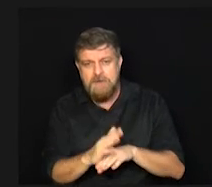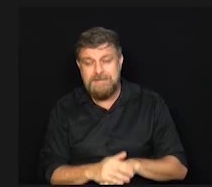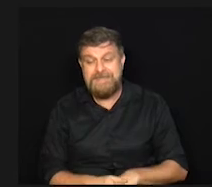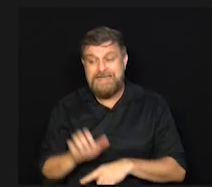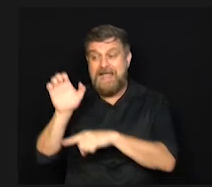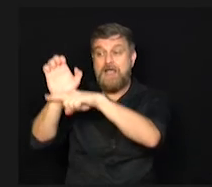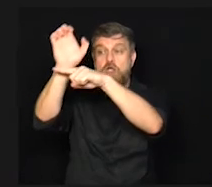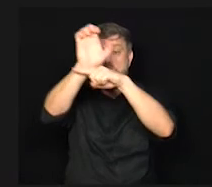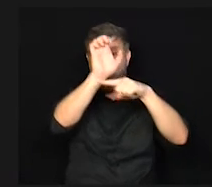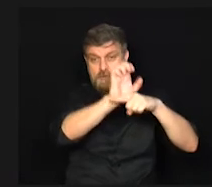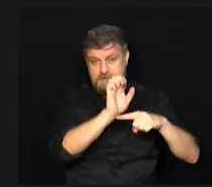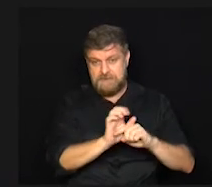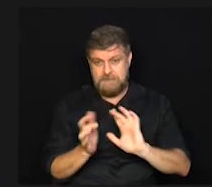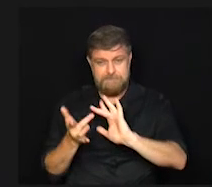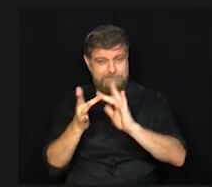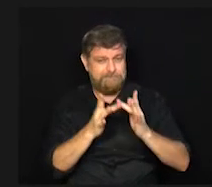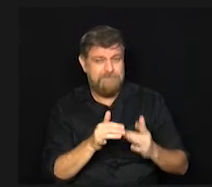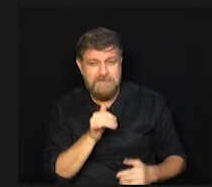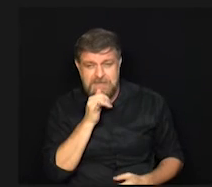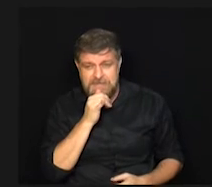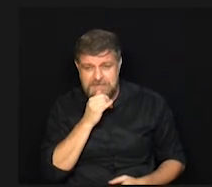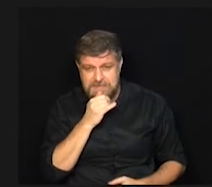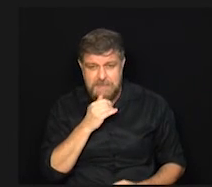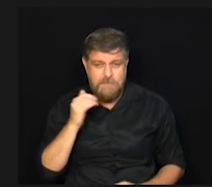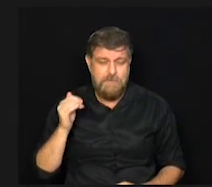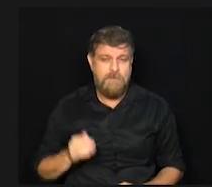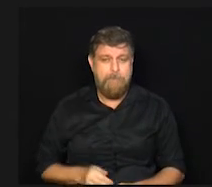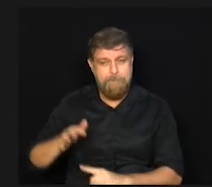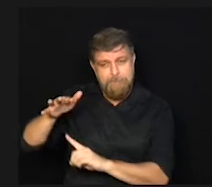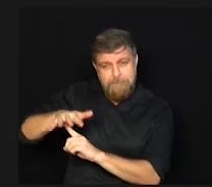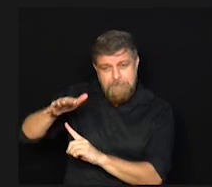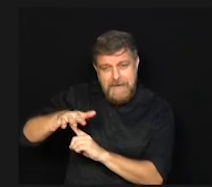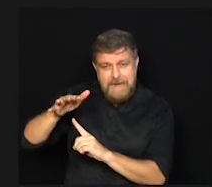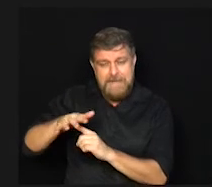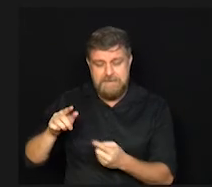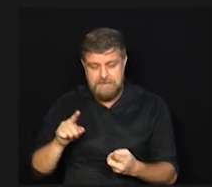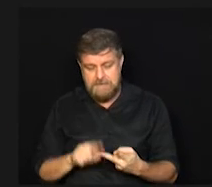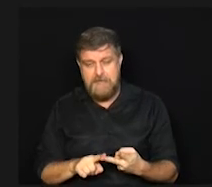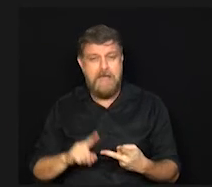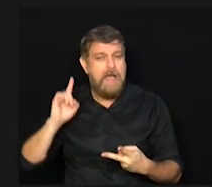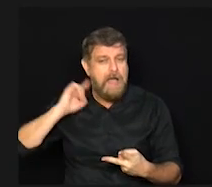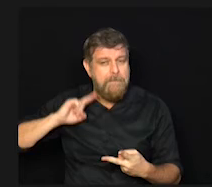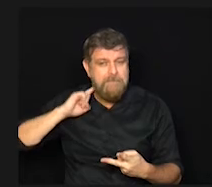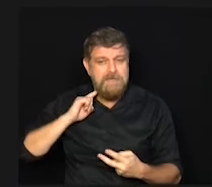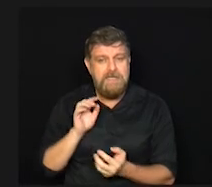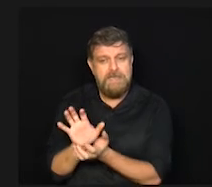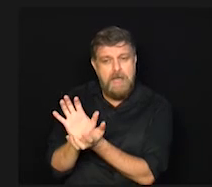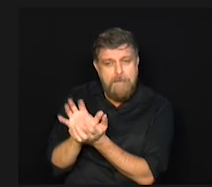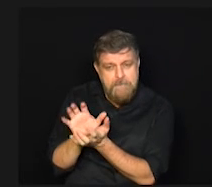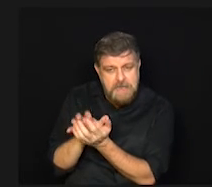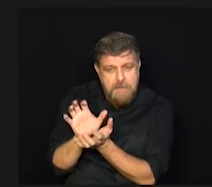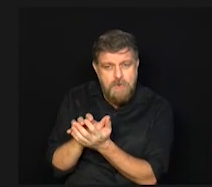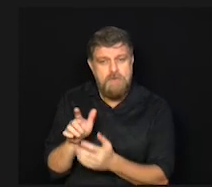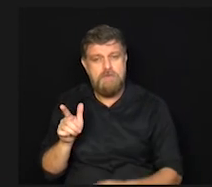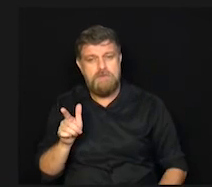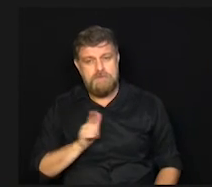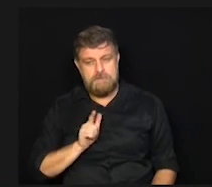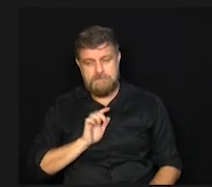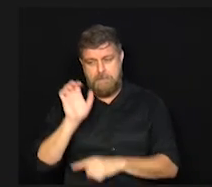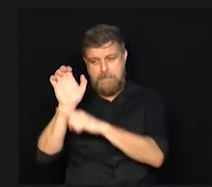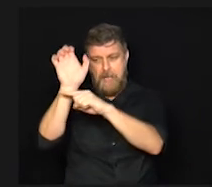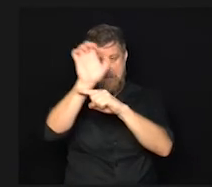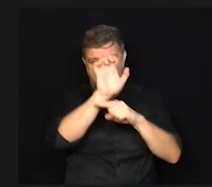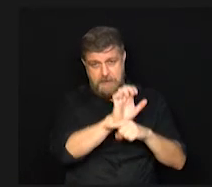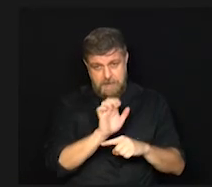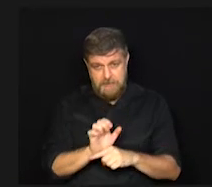estados, né? Paraná, Rio, Minas, Pernambuco. E é importante frisar que, assim, por